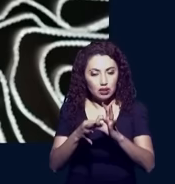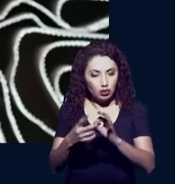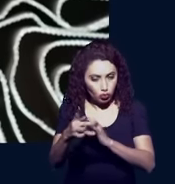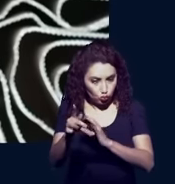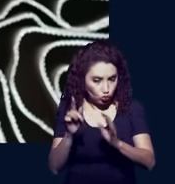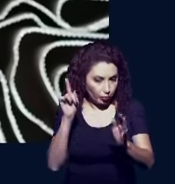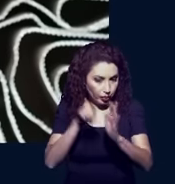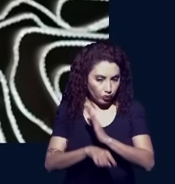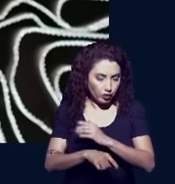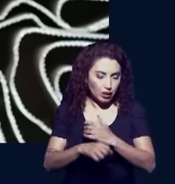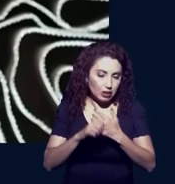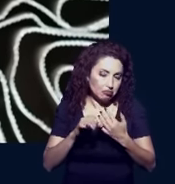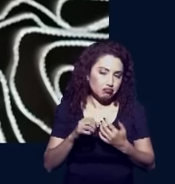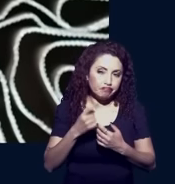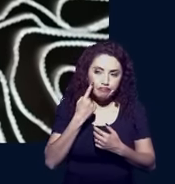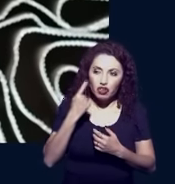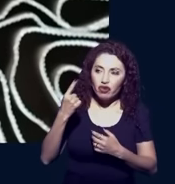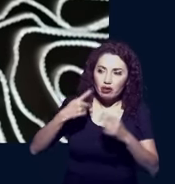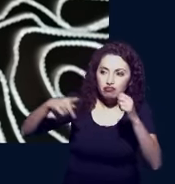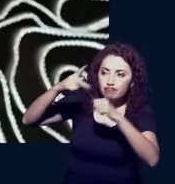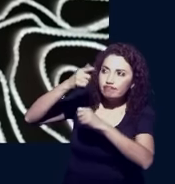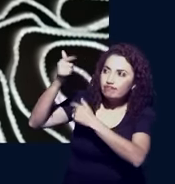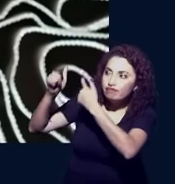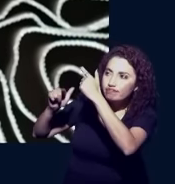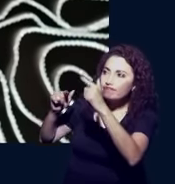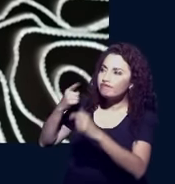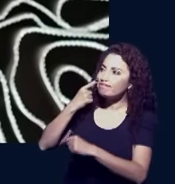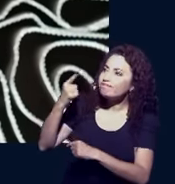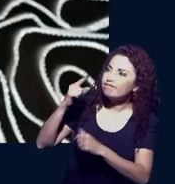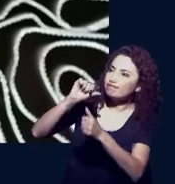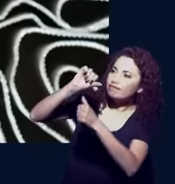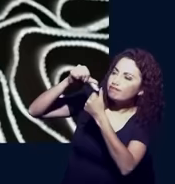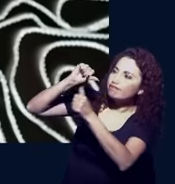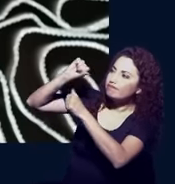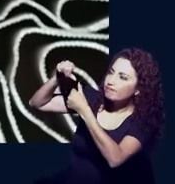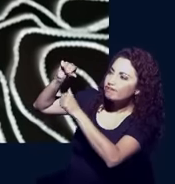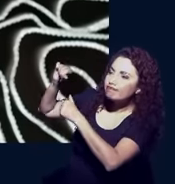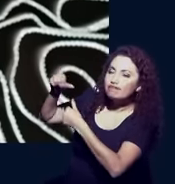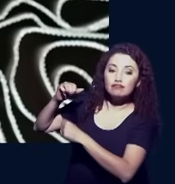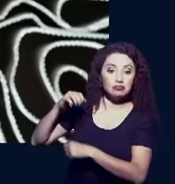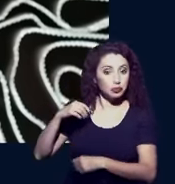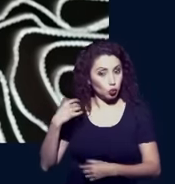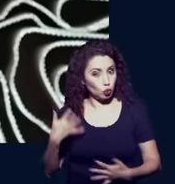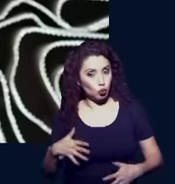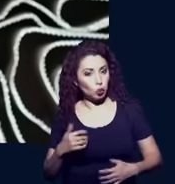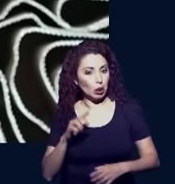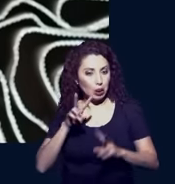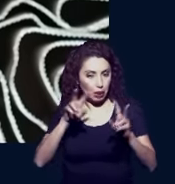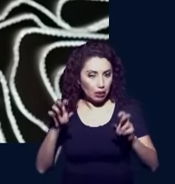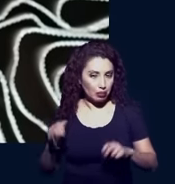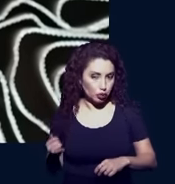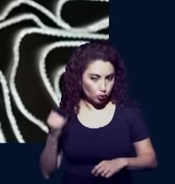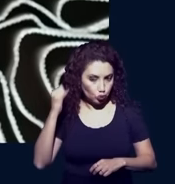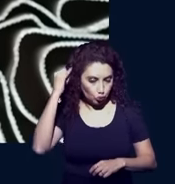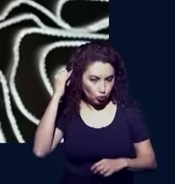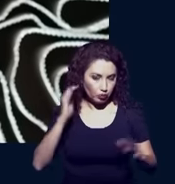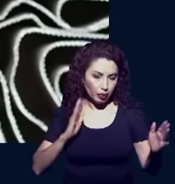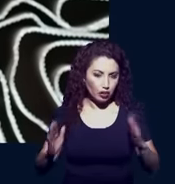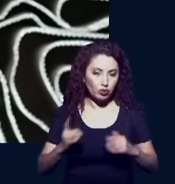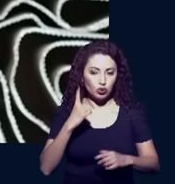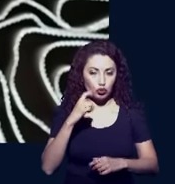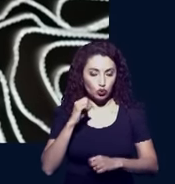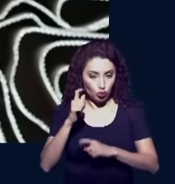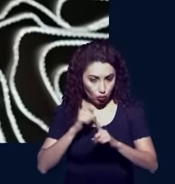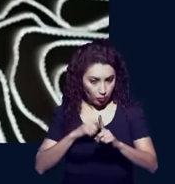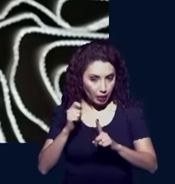fora e a gente viu uma mudança muito importante de taxas de juros nesse nesses últimos 18 meses no